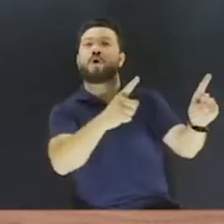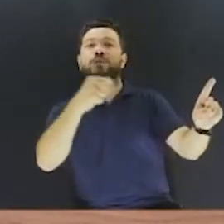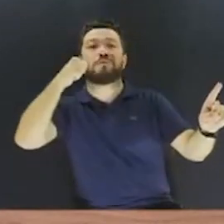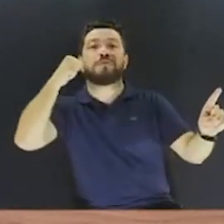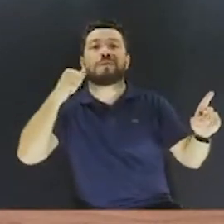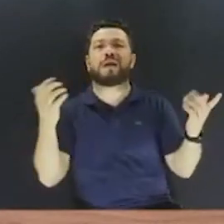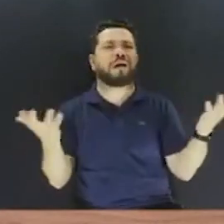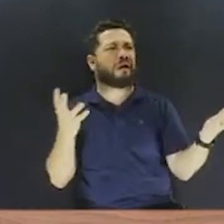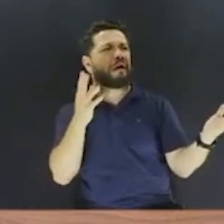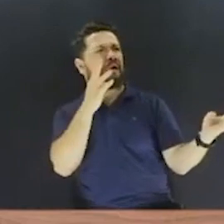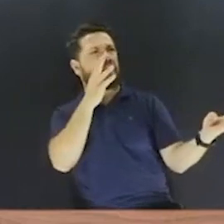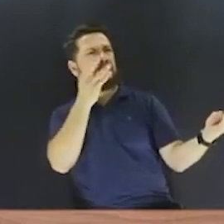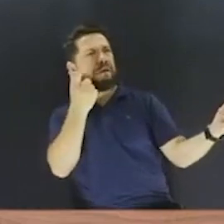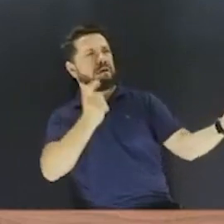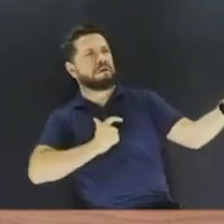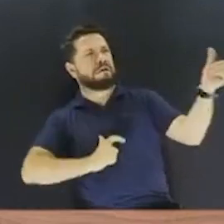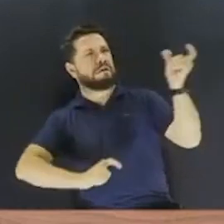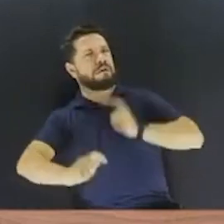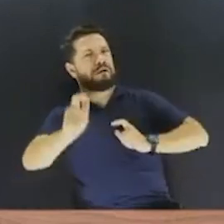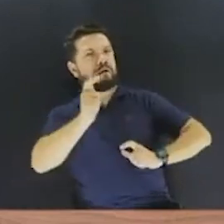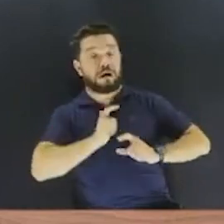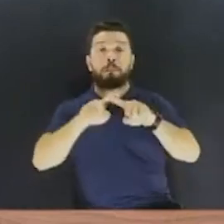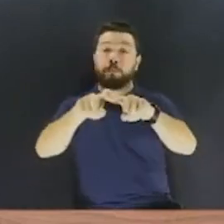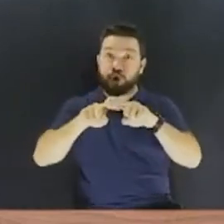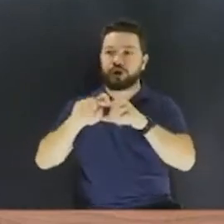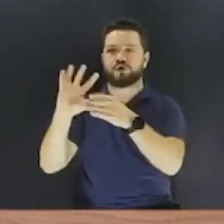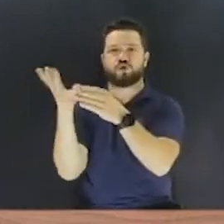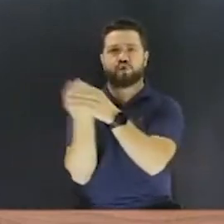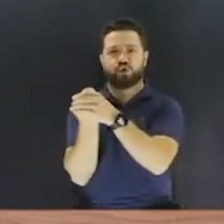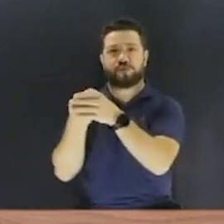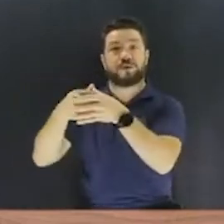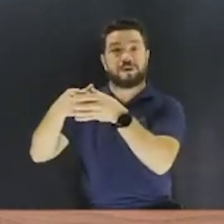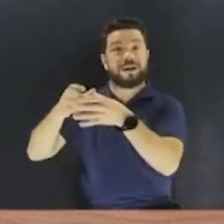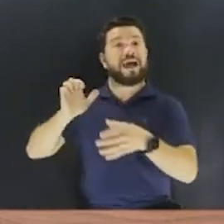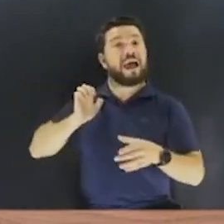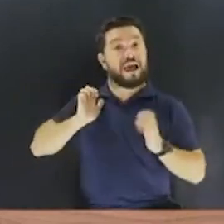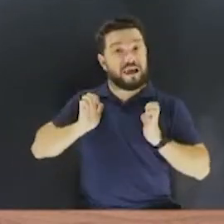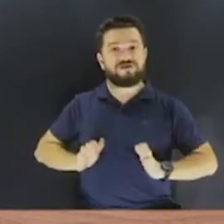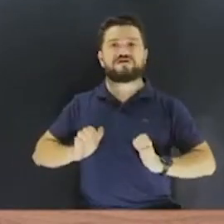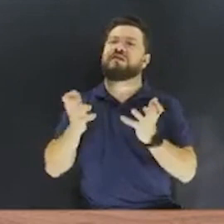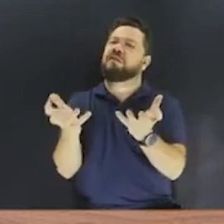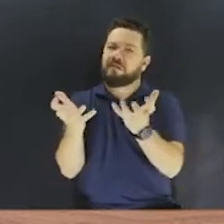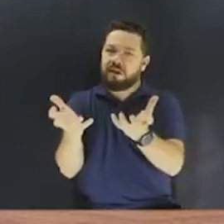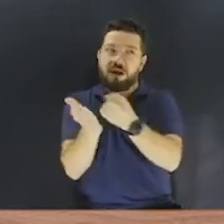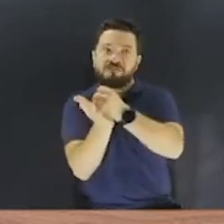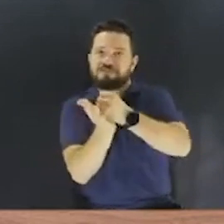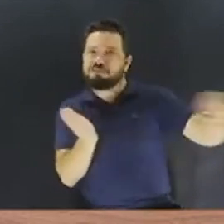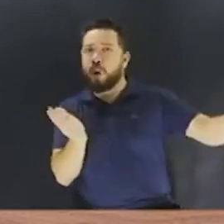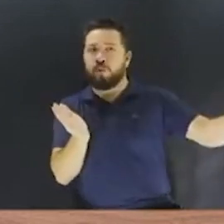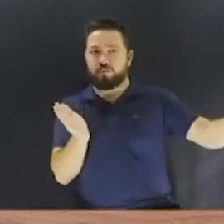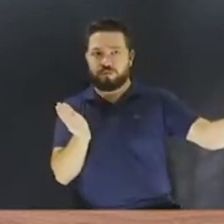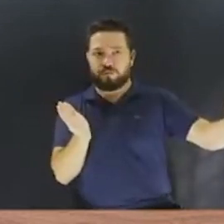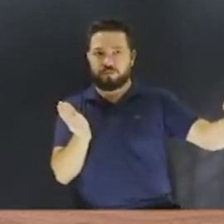ética desta Câmara Municipal de Curitiba queria a sua cassação senhores primeiro é importante